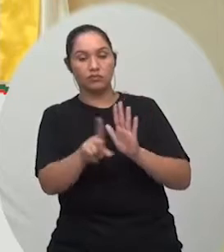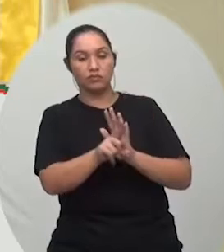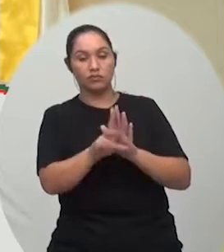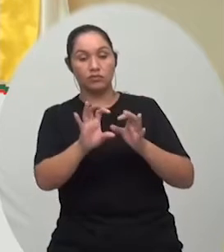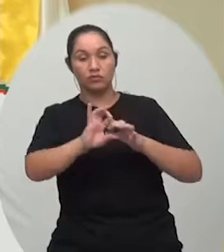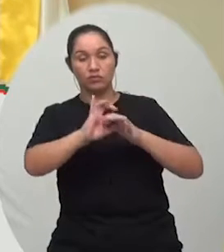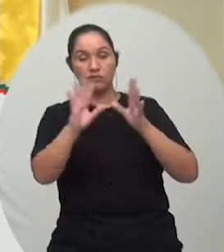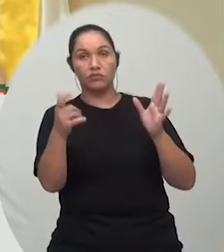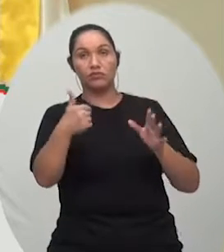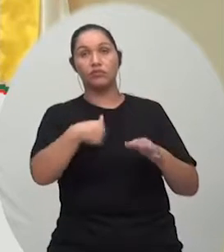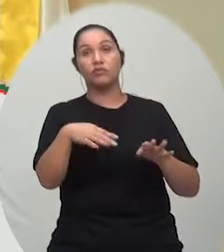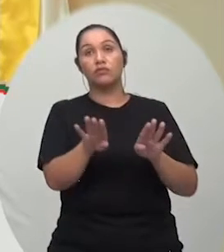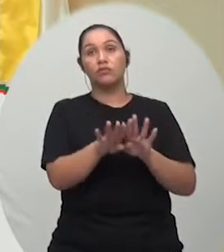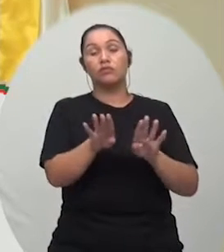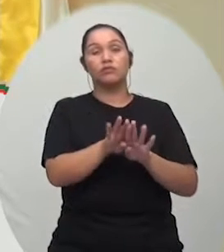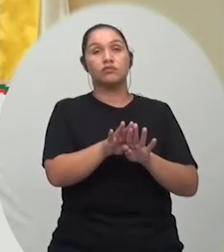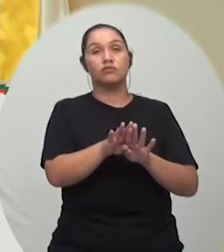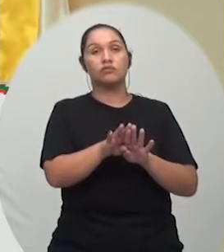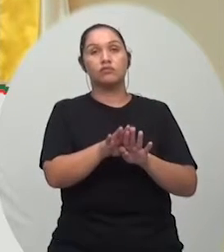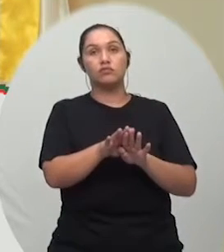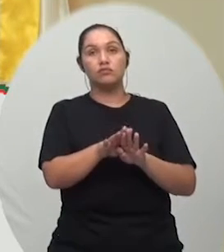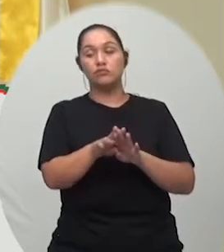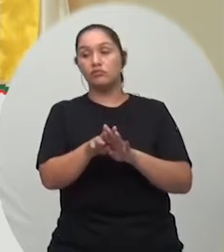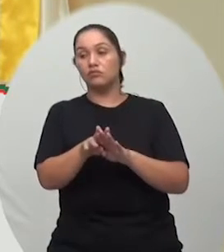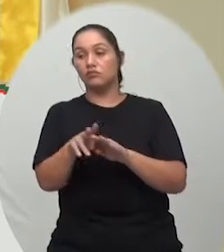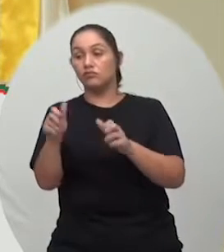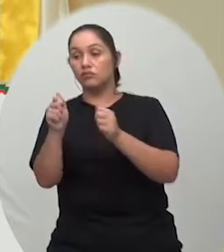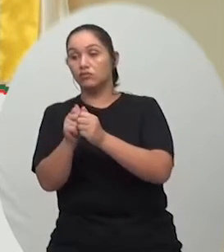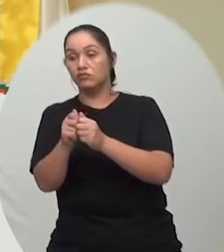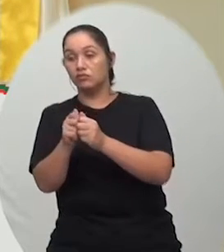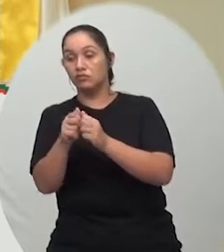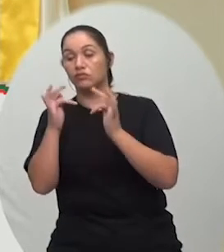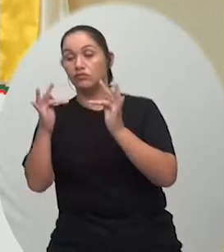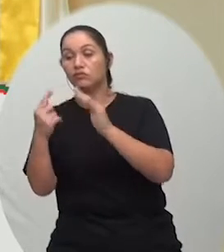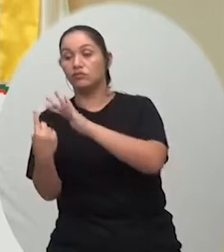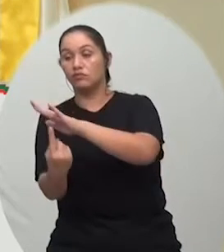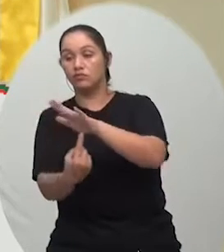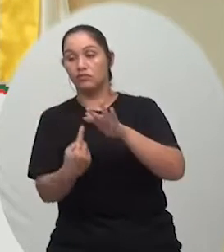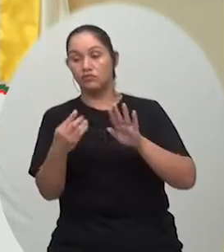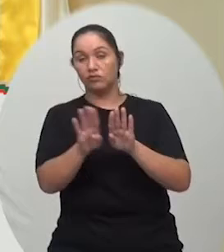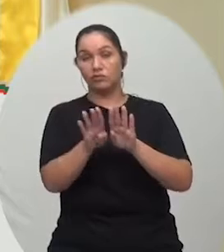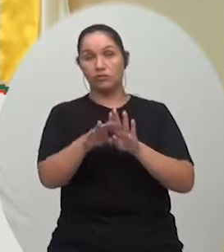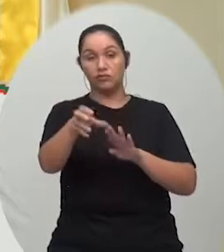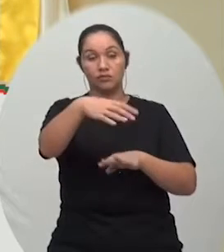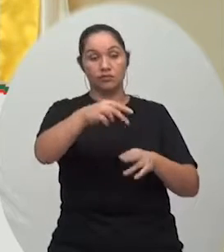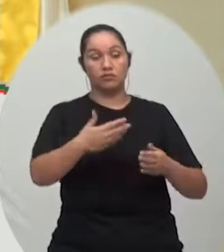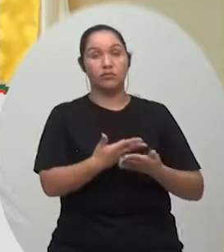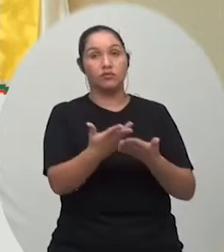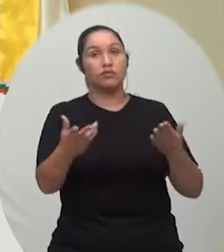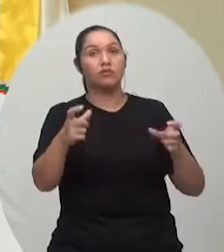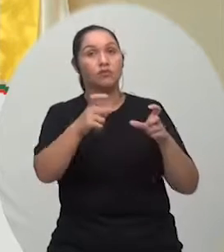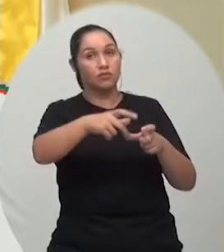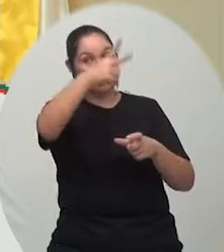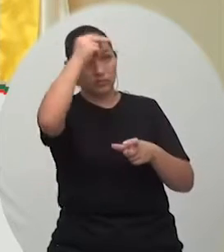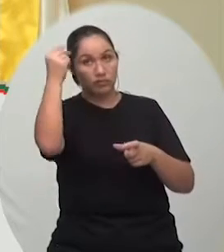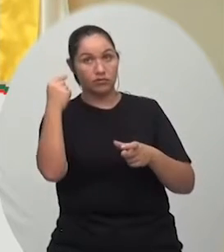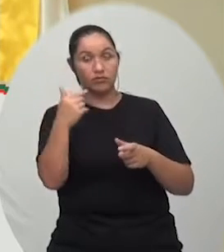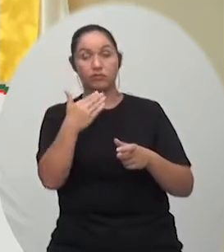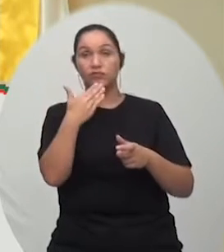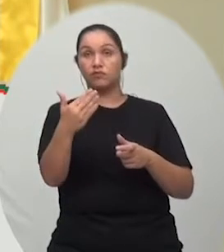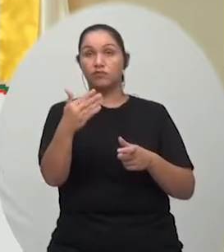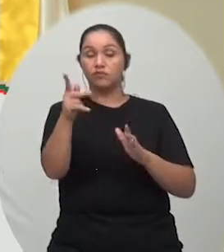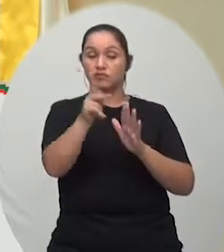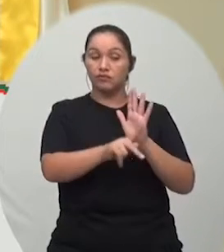acompanhar, a nível de FANCRI, a nível de setor de licitações da Prefeitura, cobrando que esse